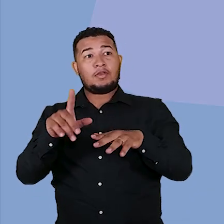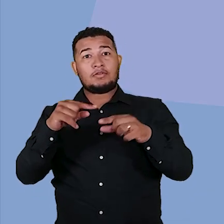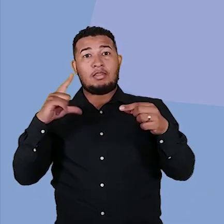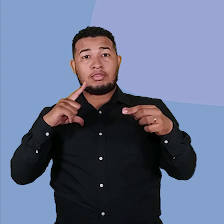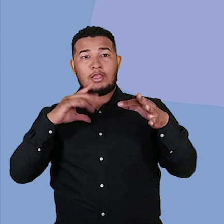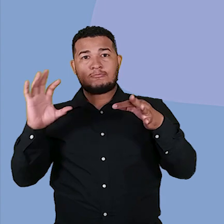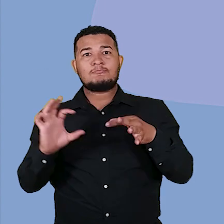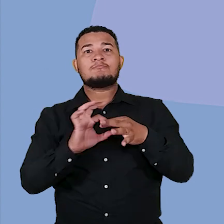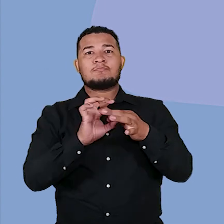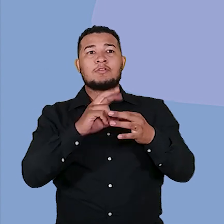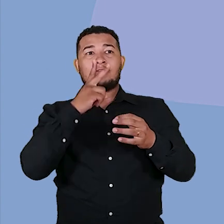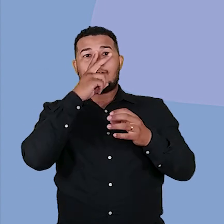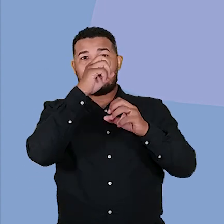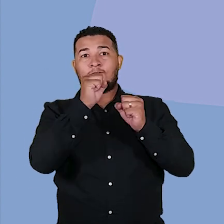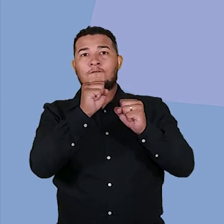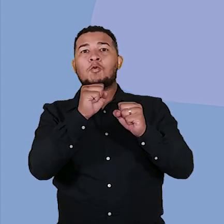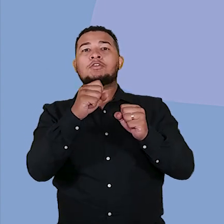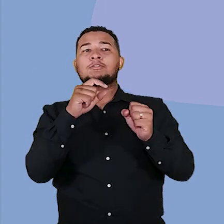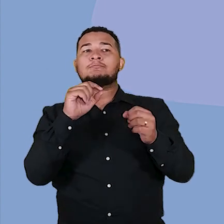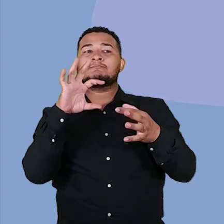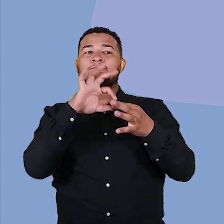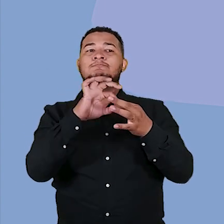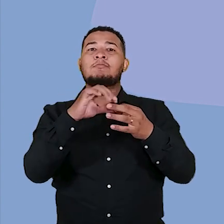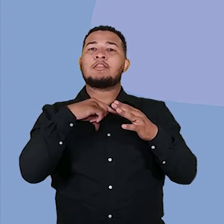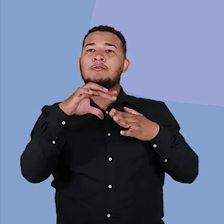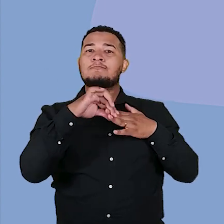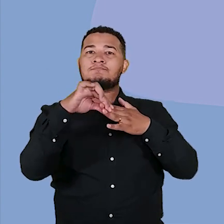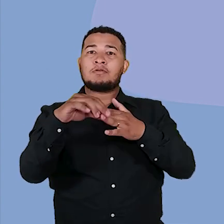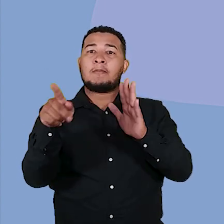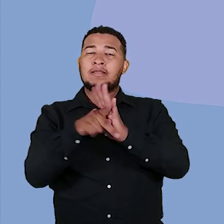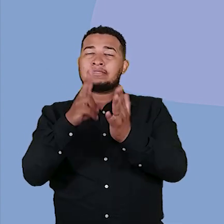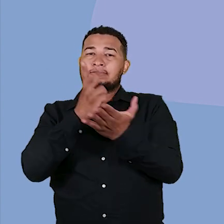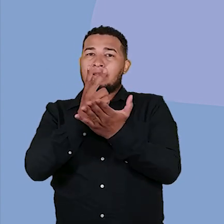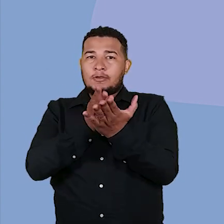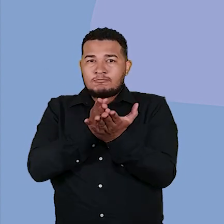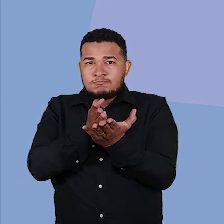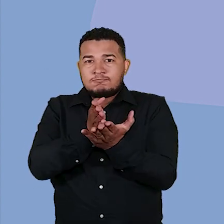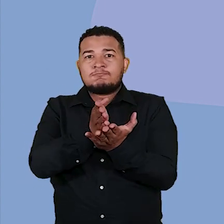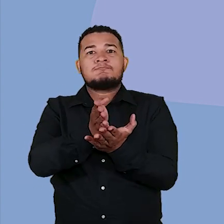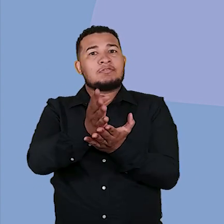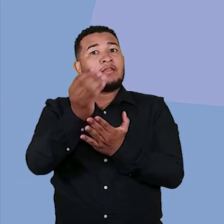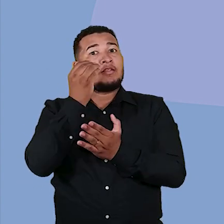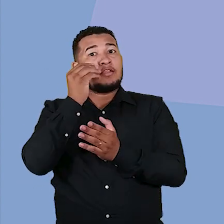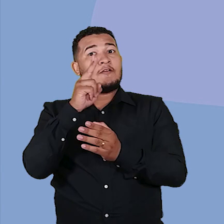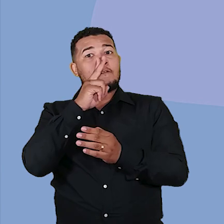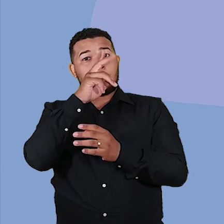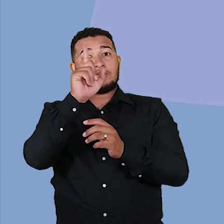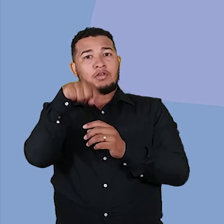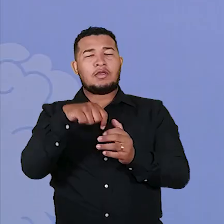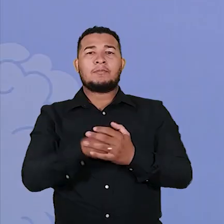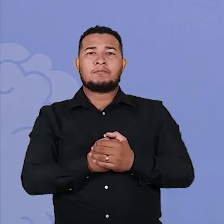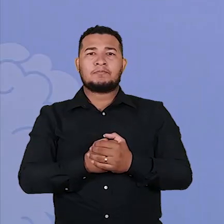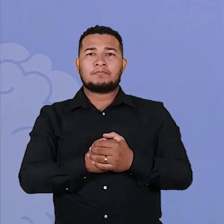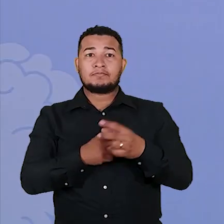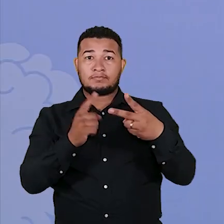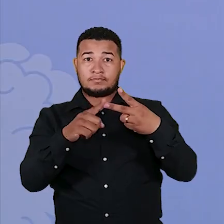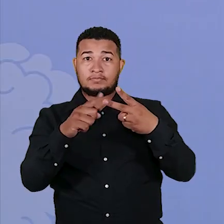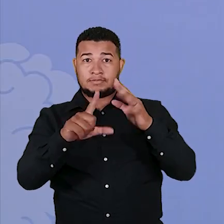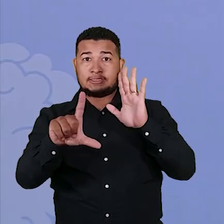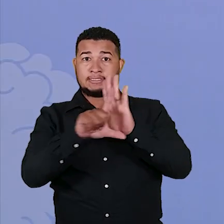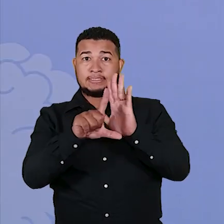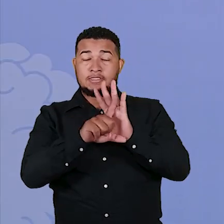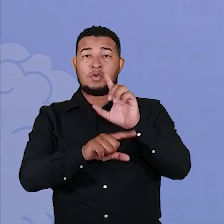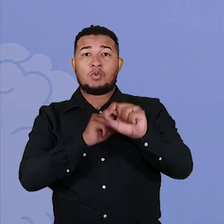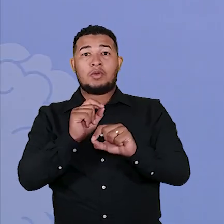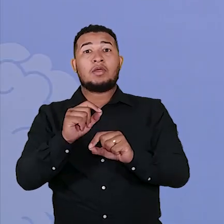à força motora imprimida e é produzida na direção de linha reta na qual que ela força é aplicada essa